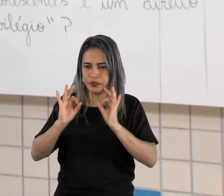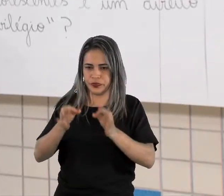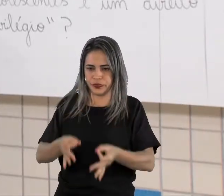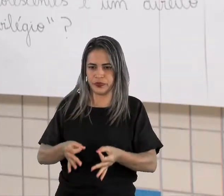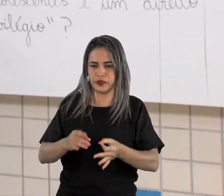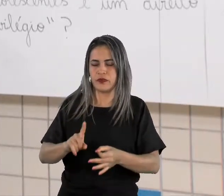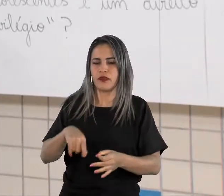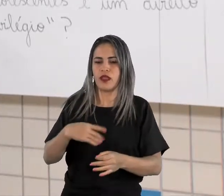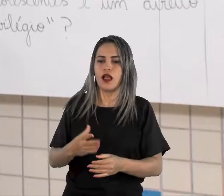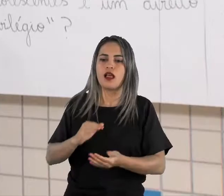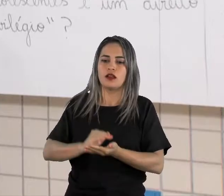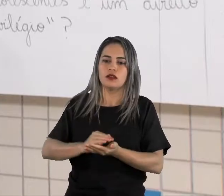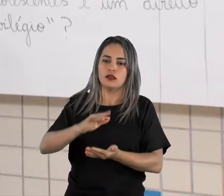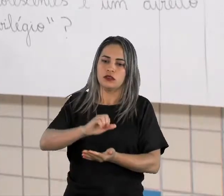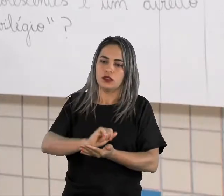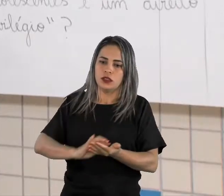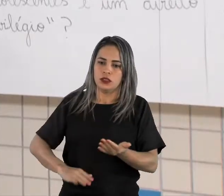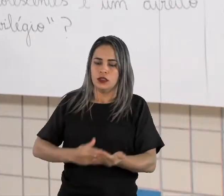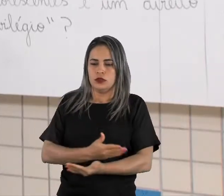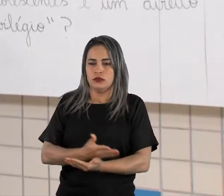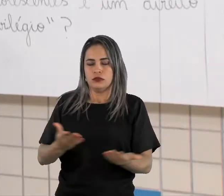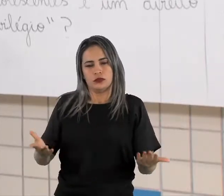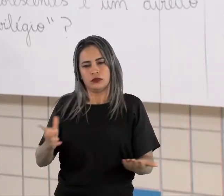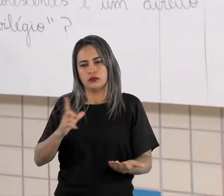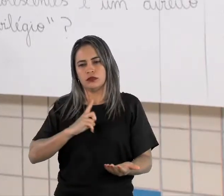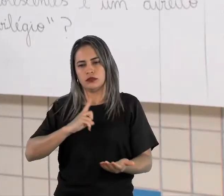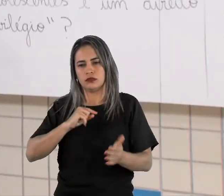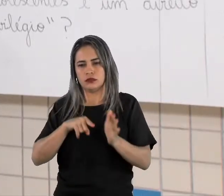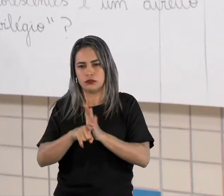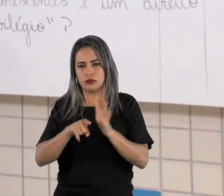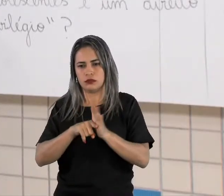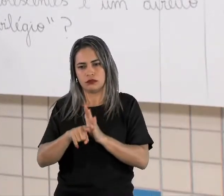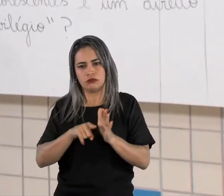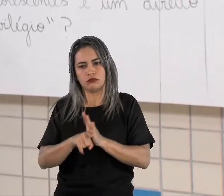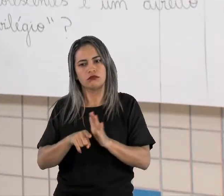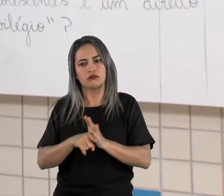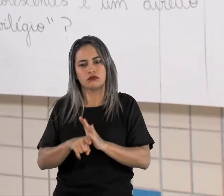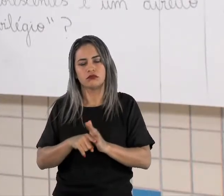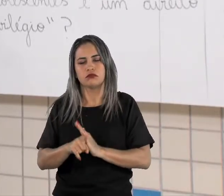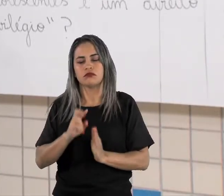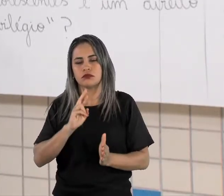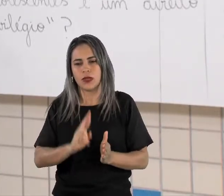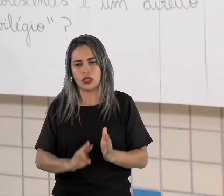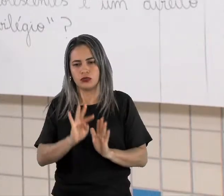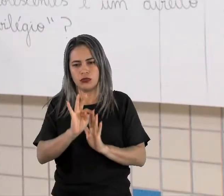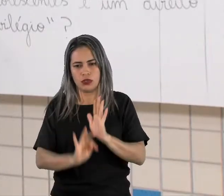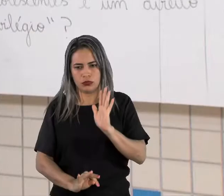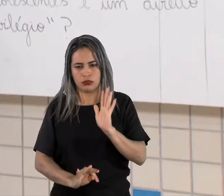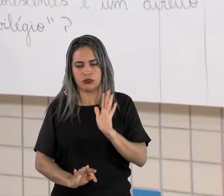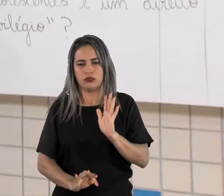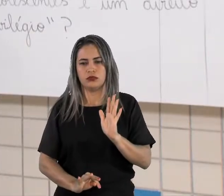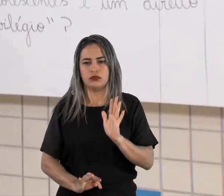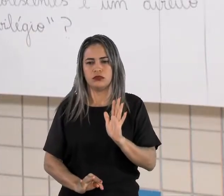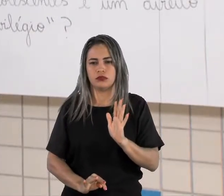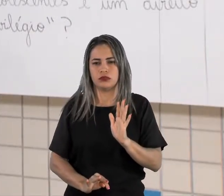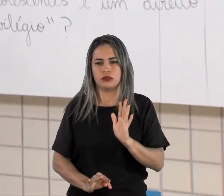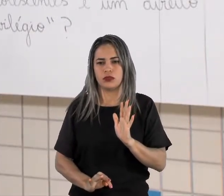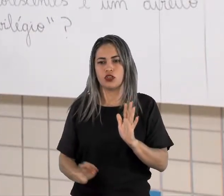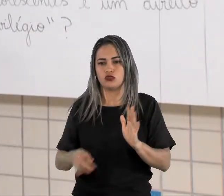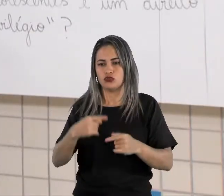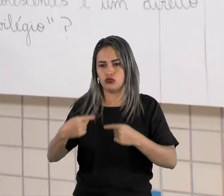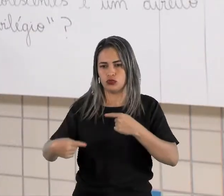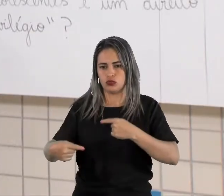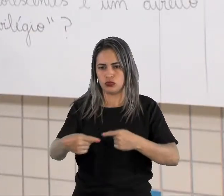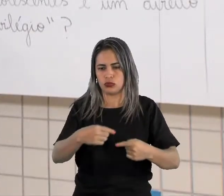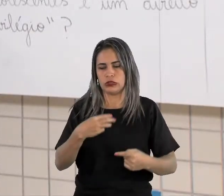no bloco de estudo de vocês, tem algumas questões referentes a esse texto. Nós vamos discutir aqui